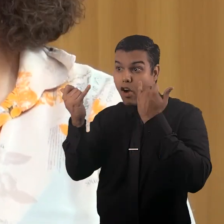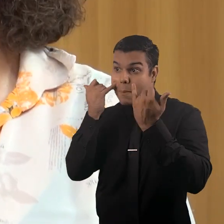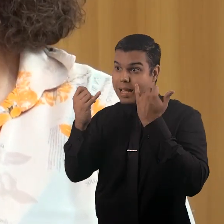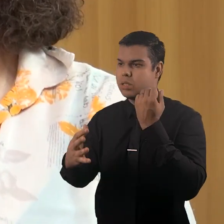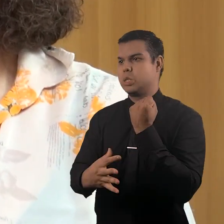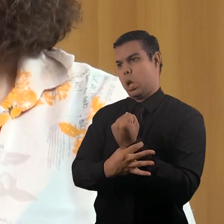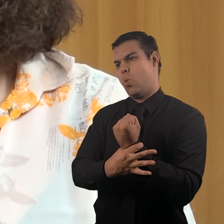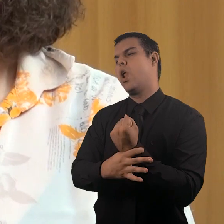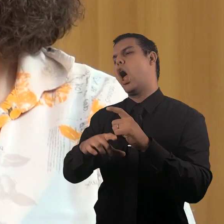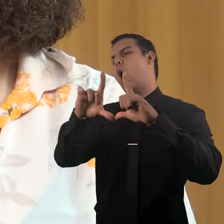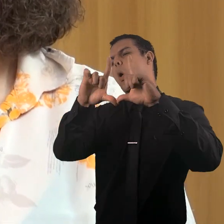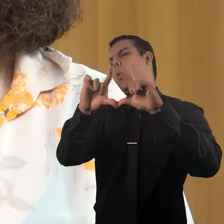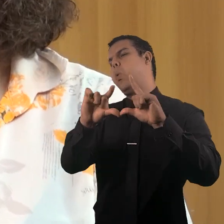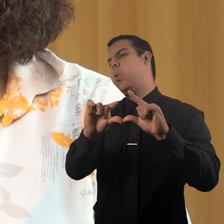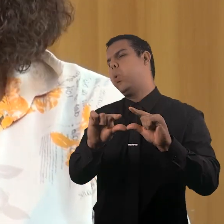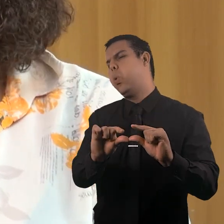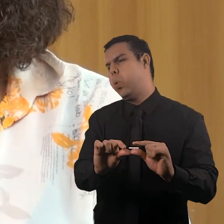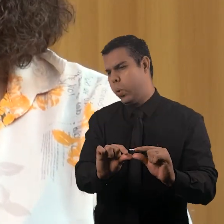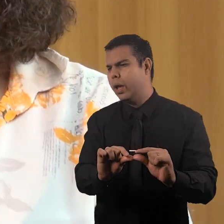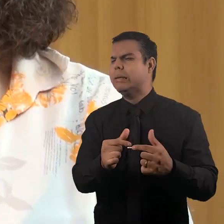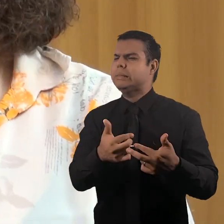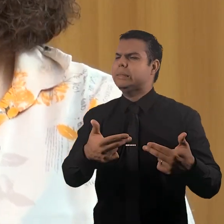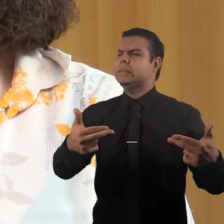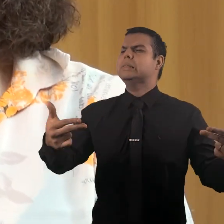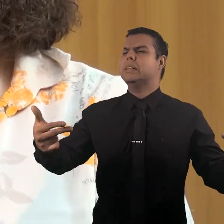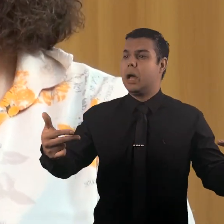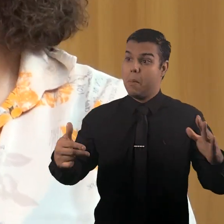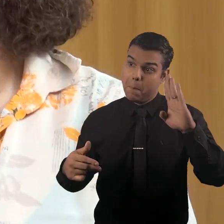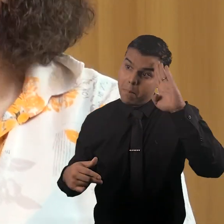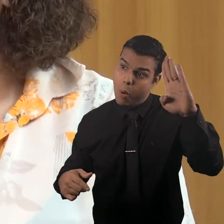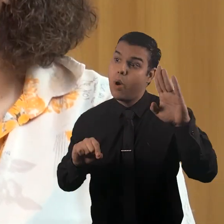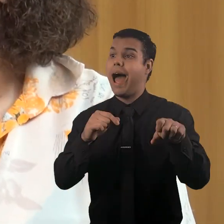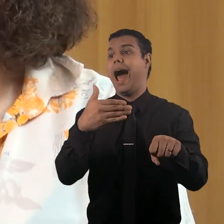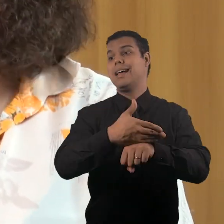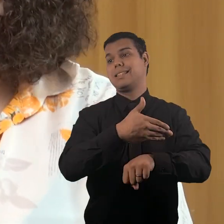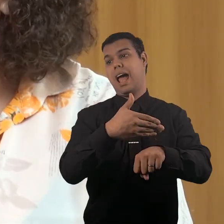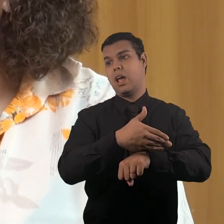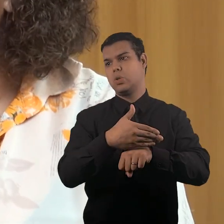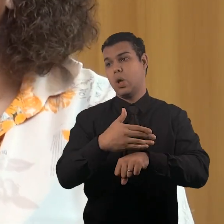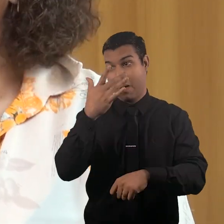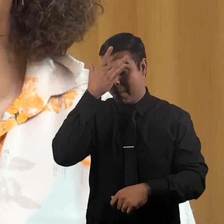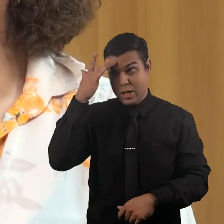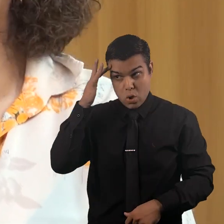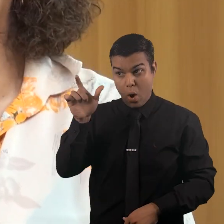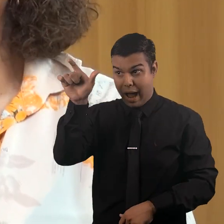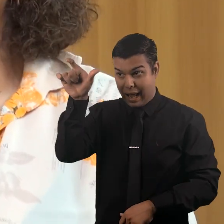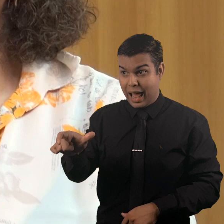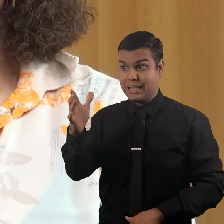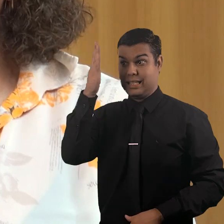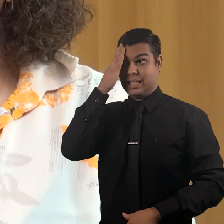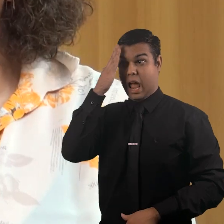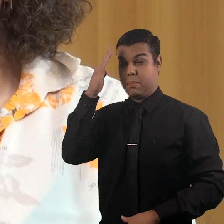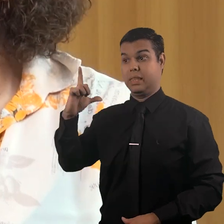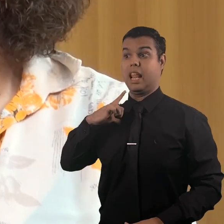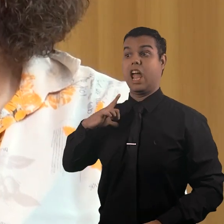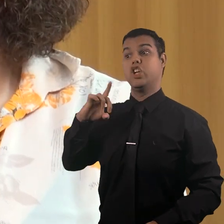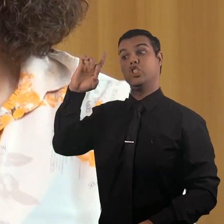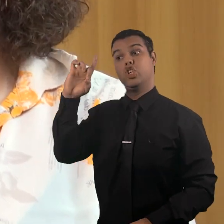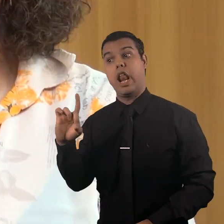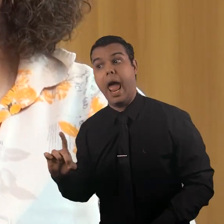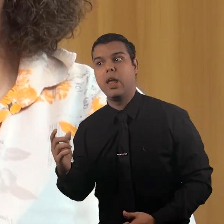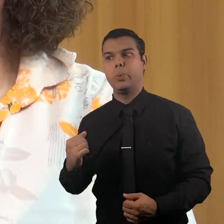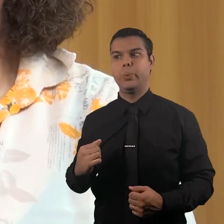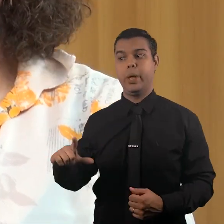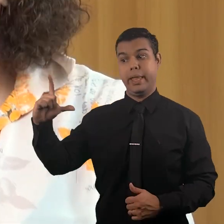muitas coisas, principalmente o acesso. Porque uma pessoa, quando sabe da sua condição, quando sabe que tem direitos,